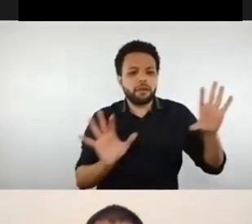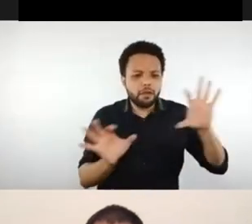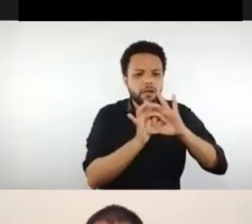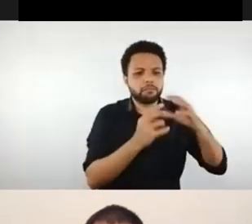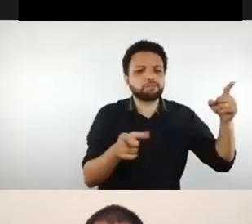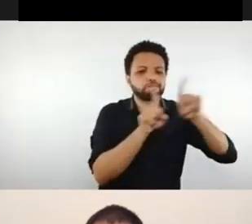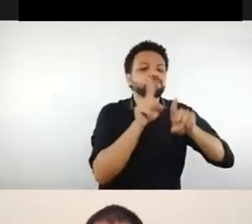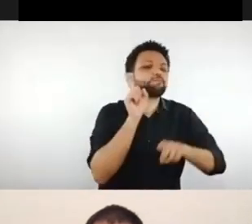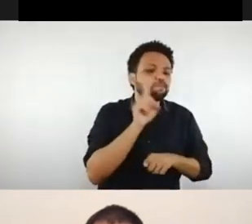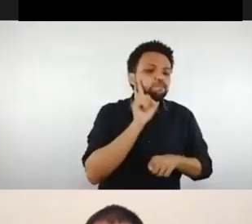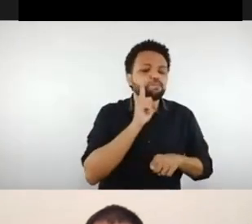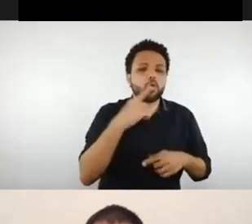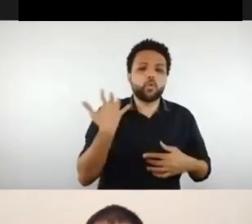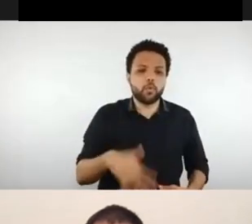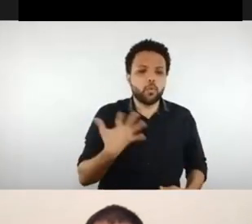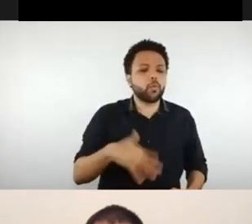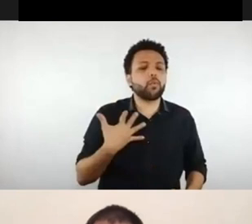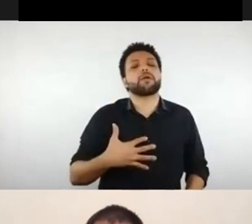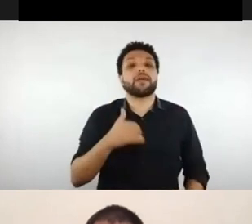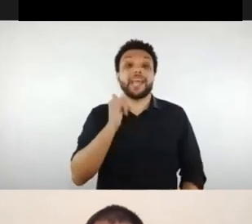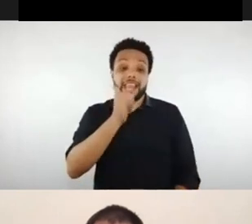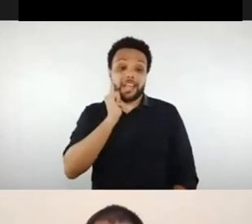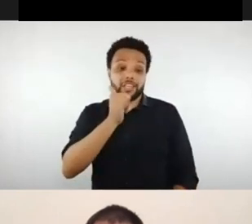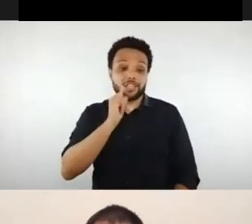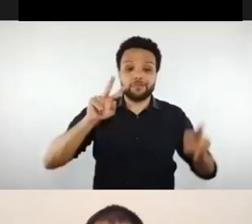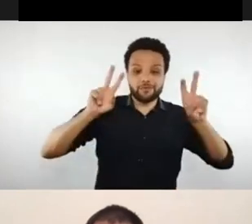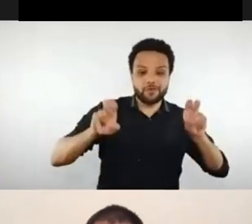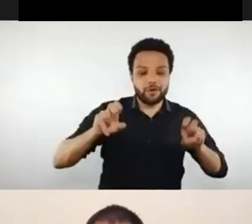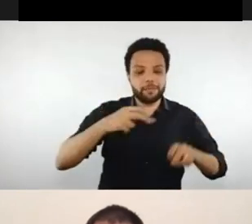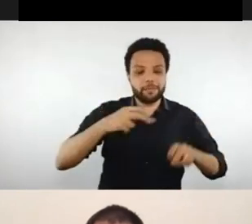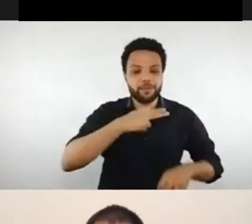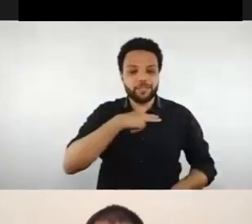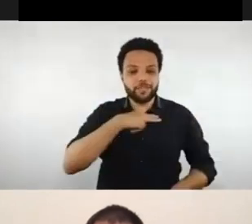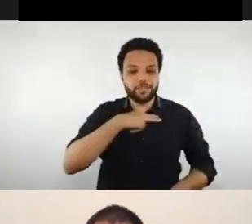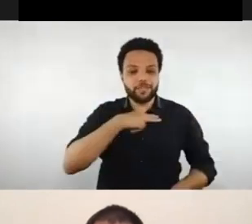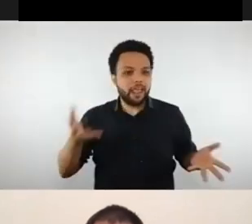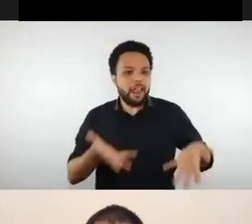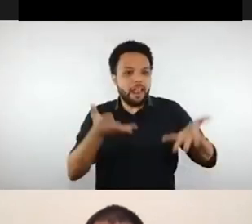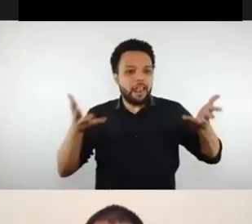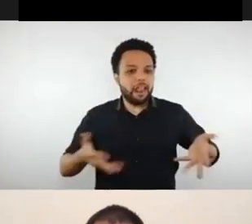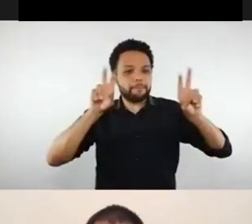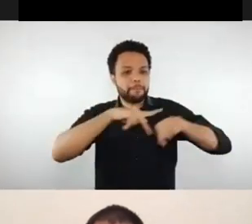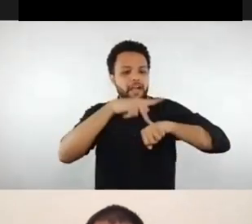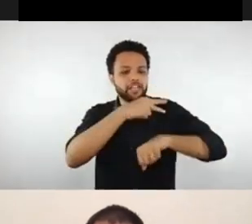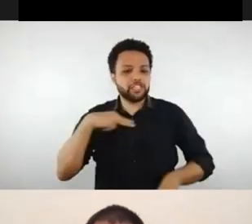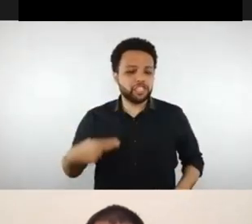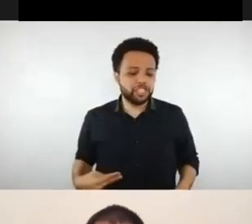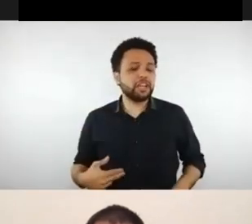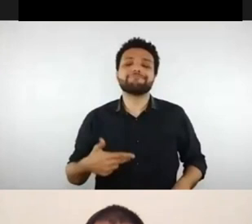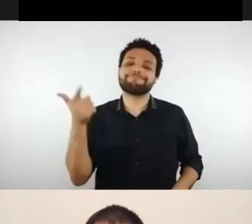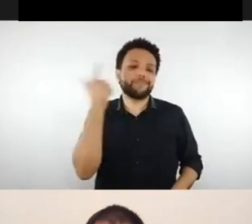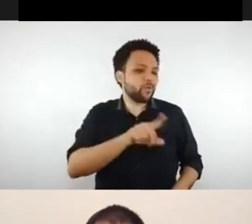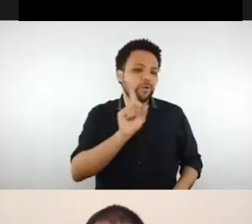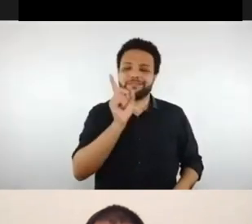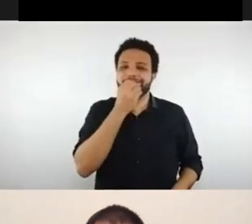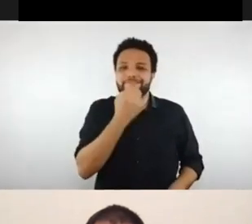dá certo. As narrativas que conta o investimento não necessariamente, não é só dinheiro que dá. Né?